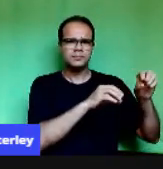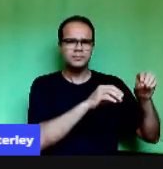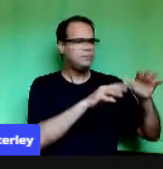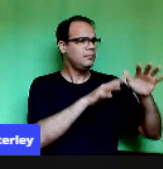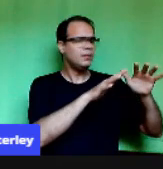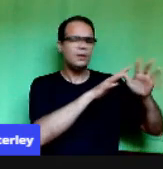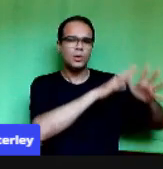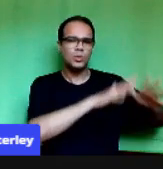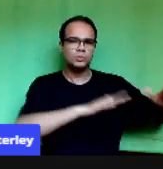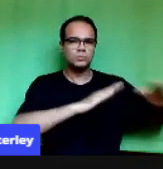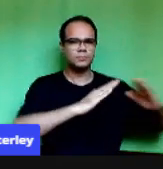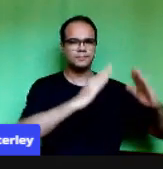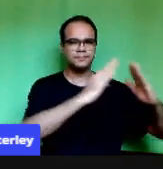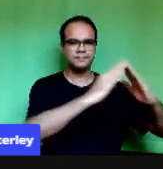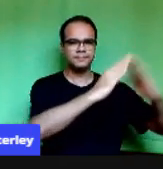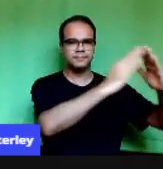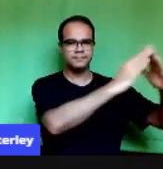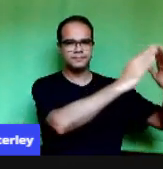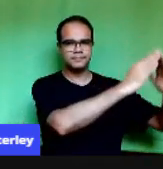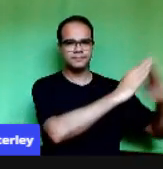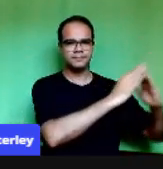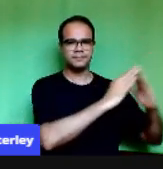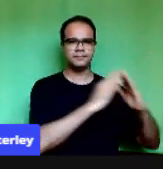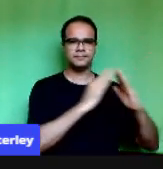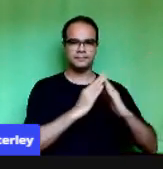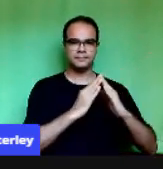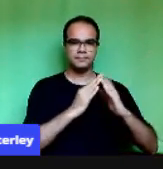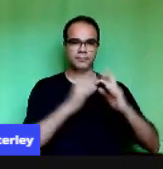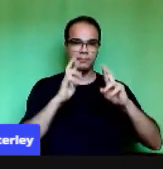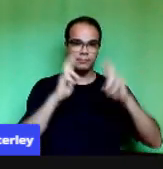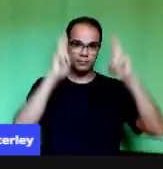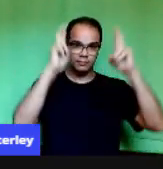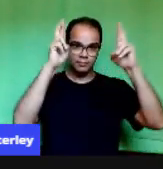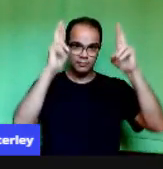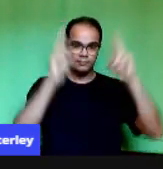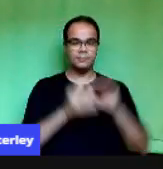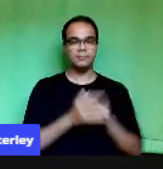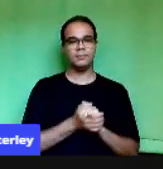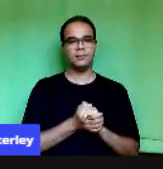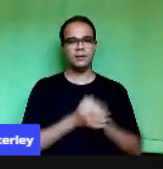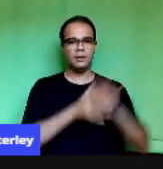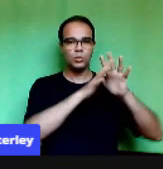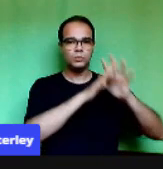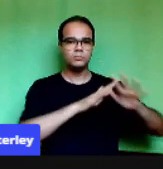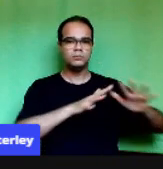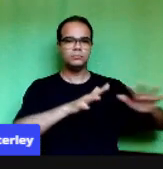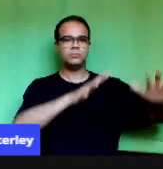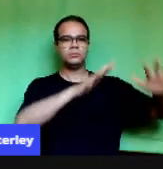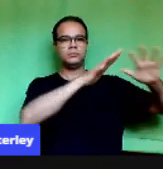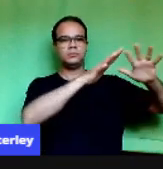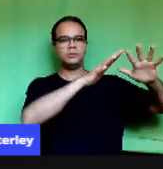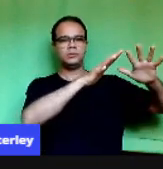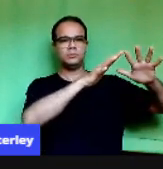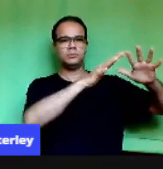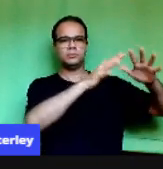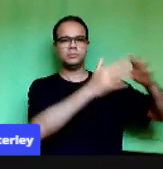escolar. Pais, responsáveis, todos ali voltados à